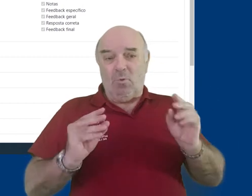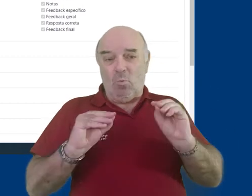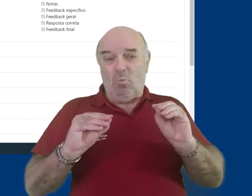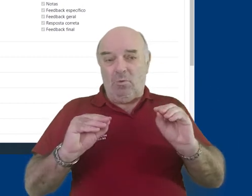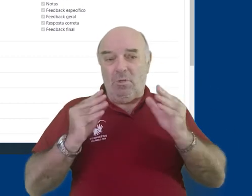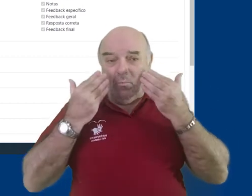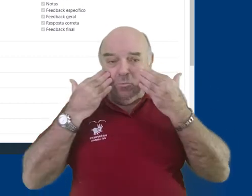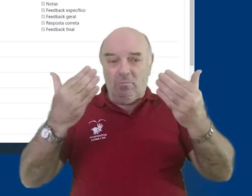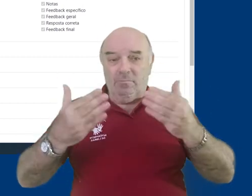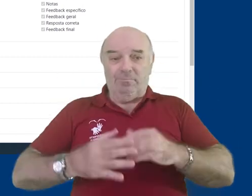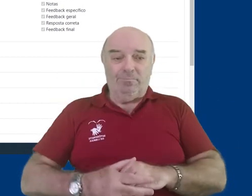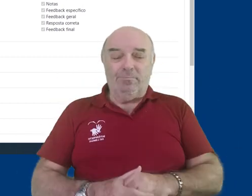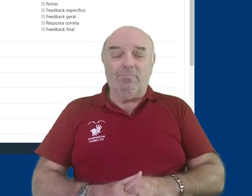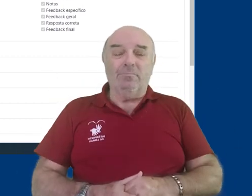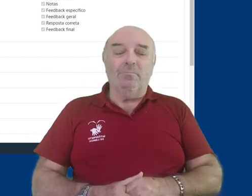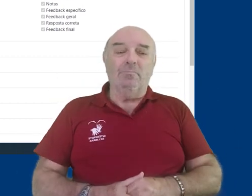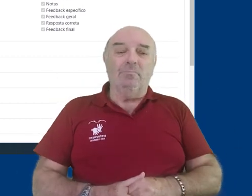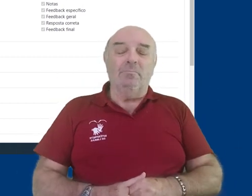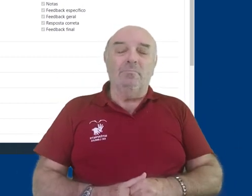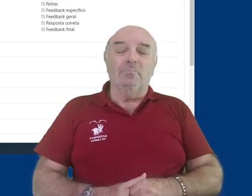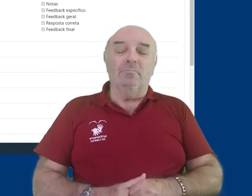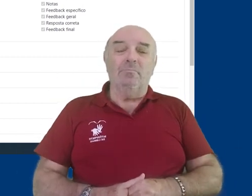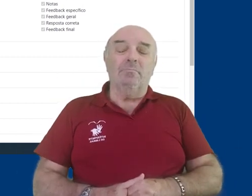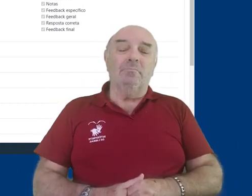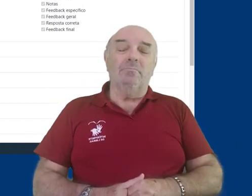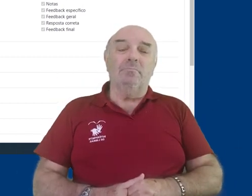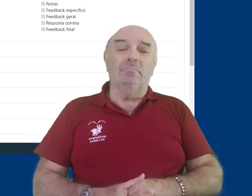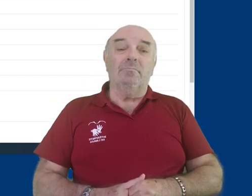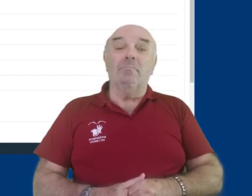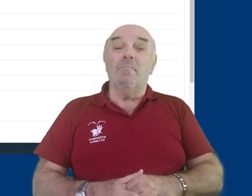posso escolher o que exibir.